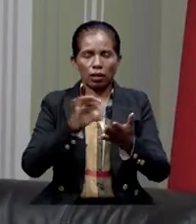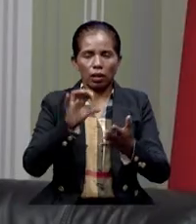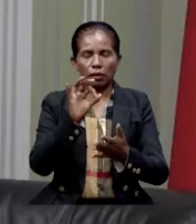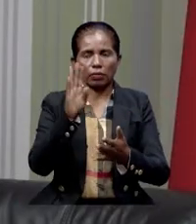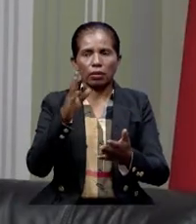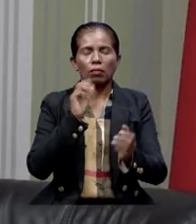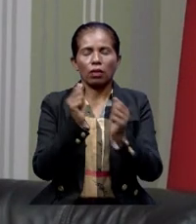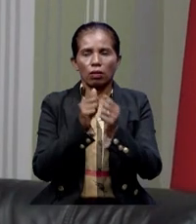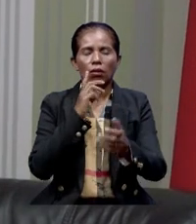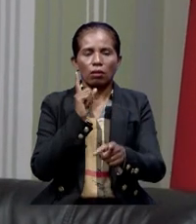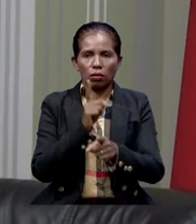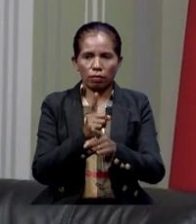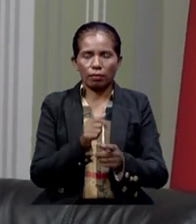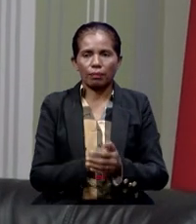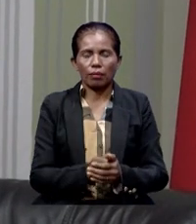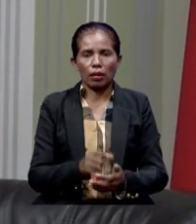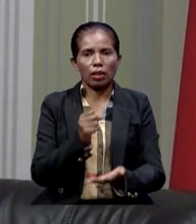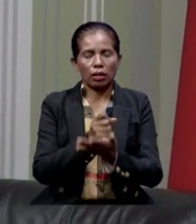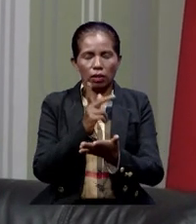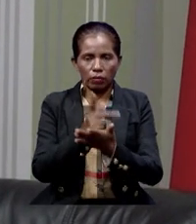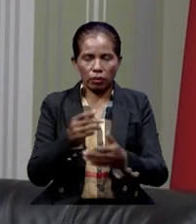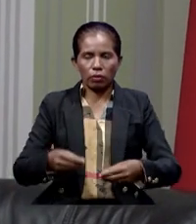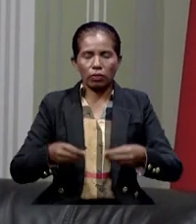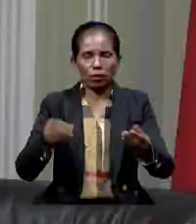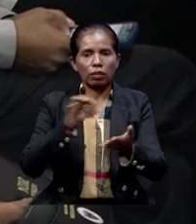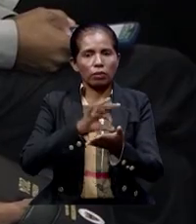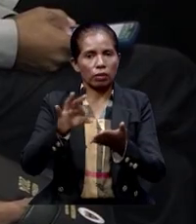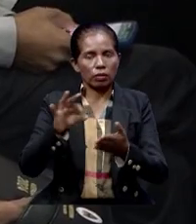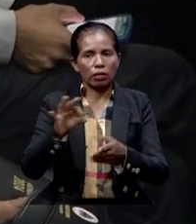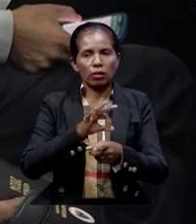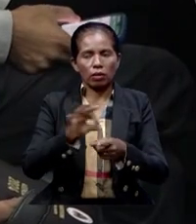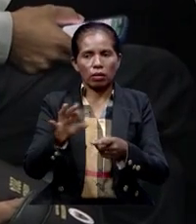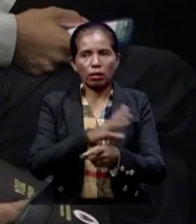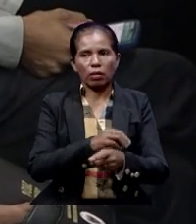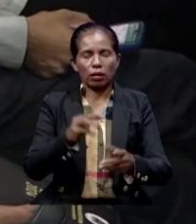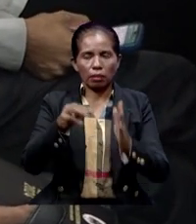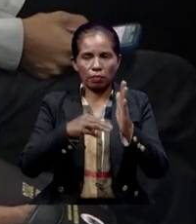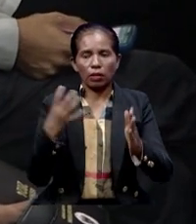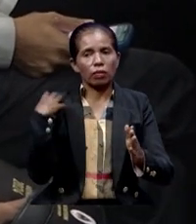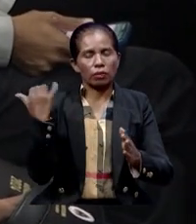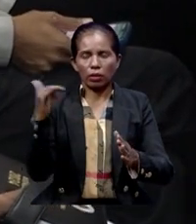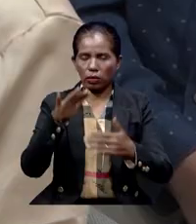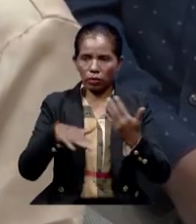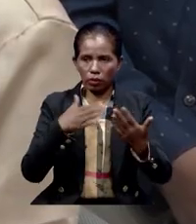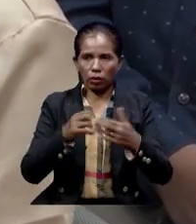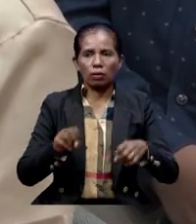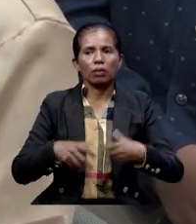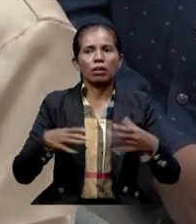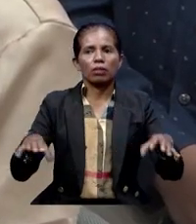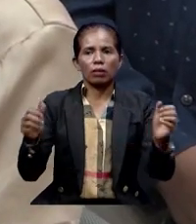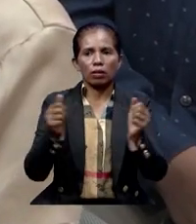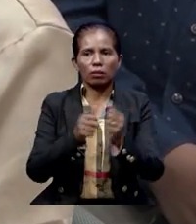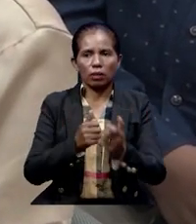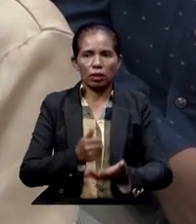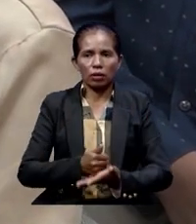nian. Antes nemos, SECOMS foi uma formação do protocolo no Media Officer Sira, o insato colabora no